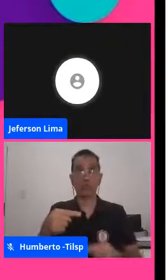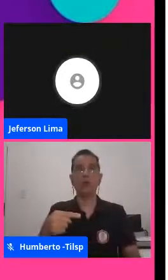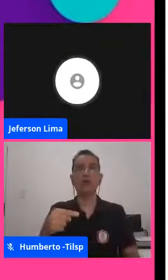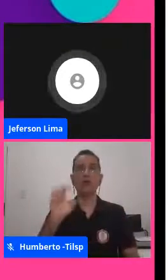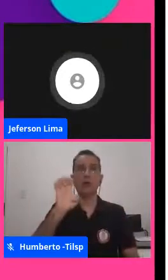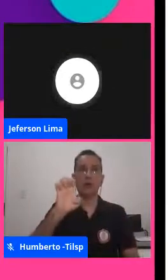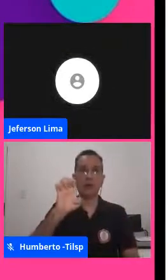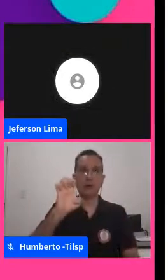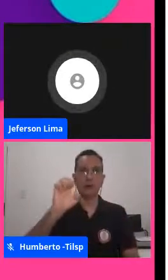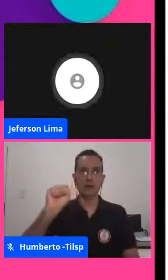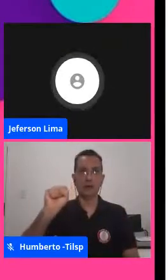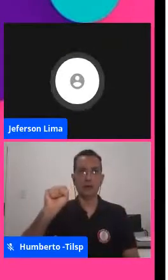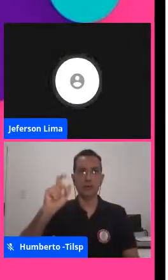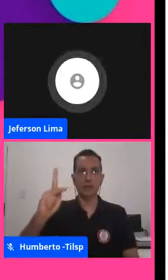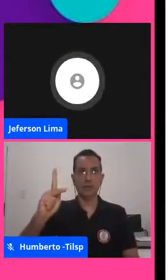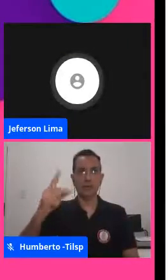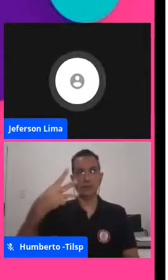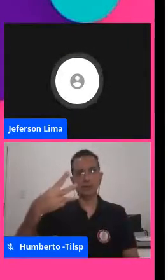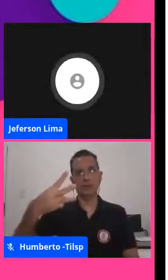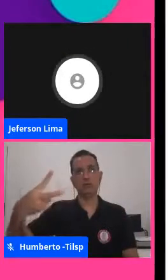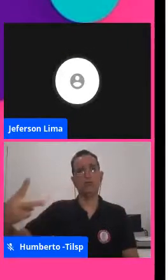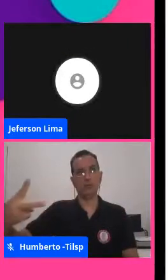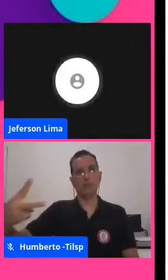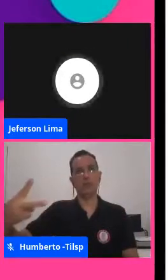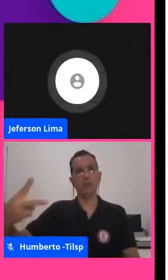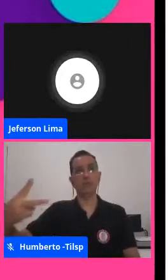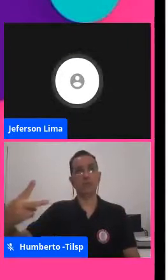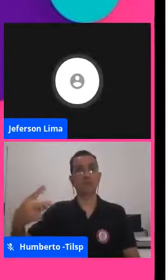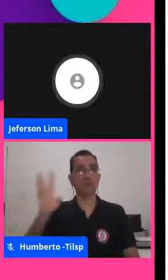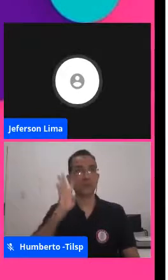o ESP32, falar porque ele é tão interessante, porque